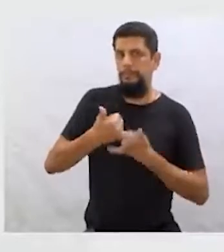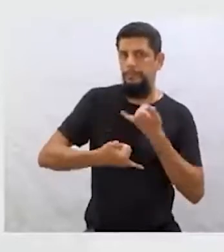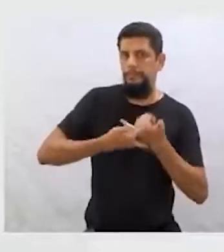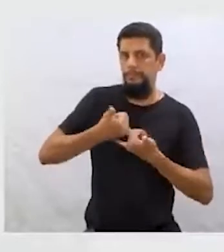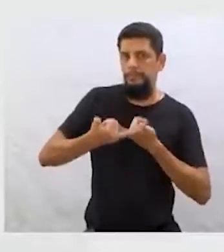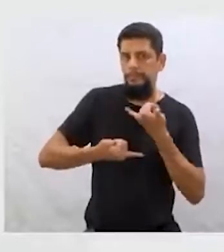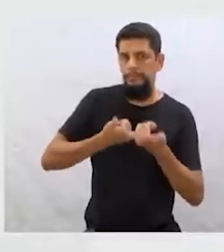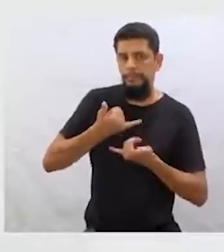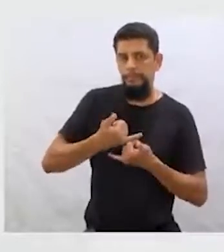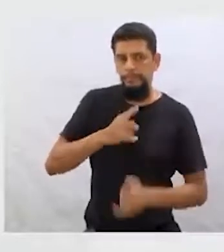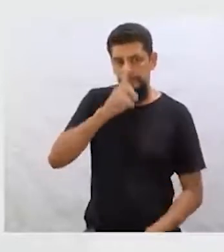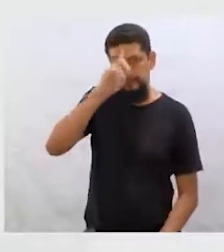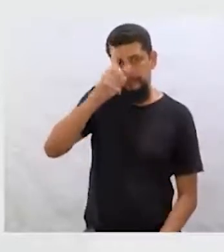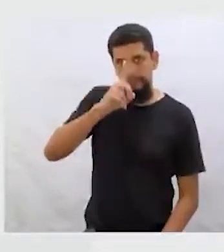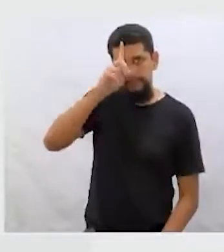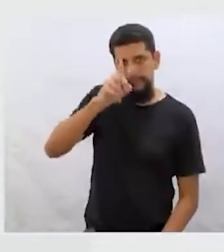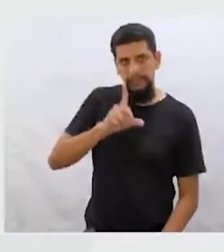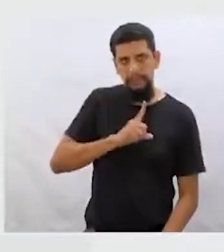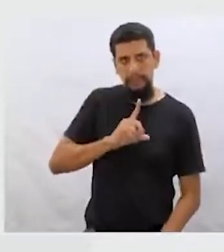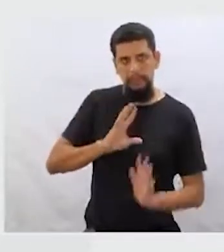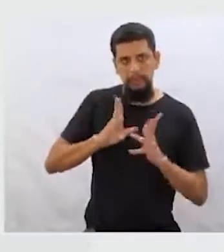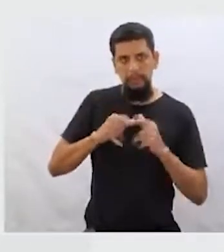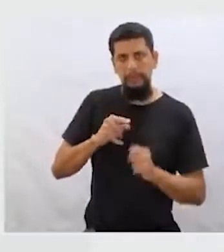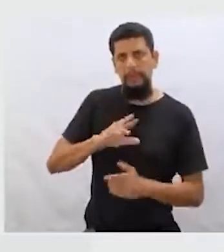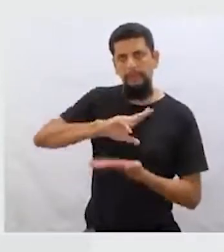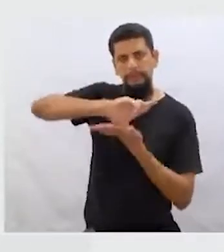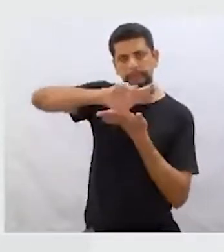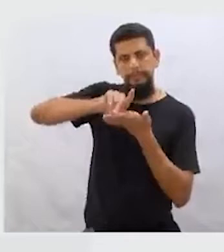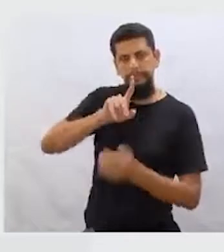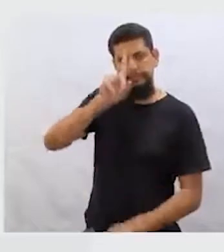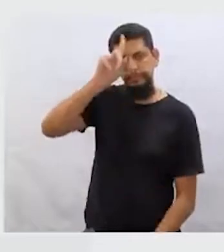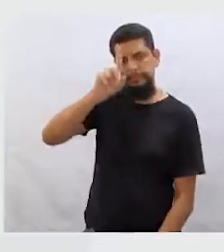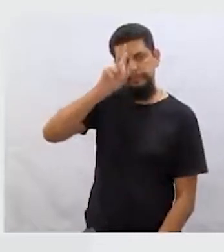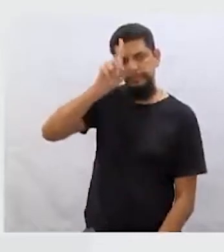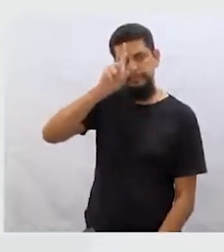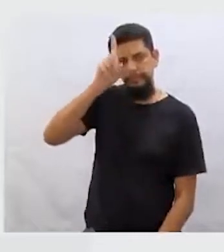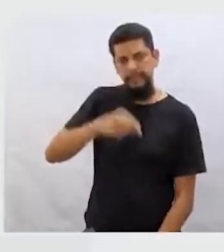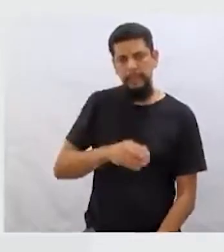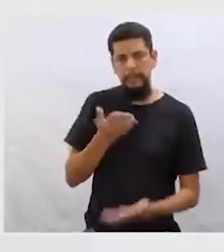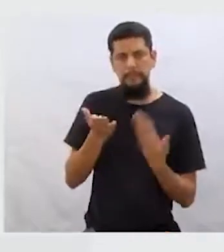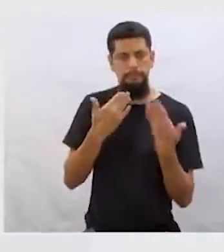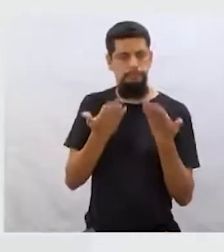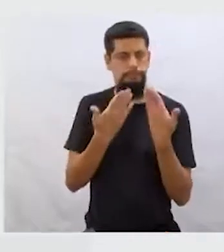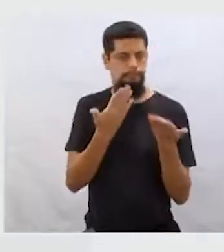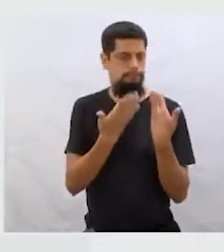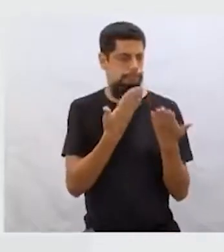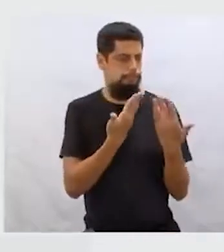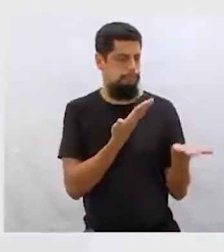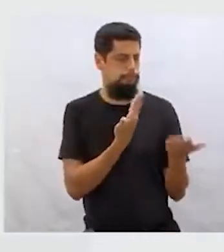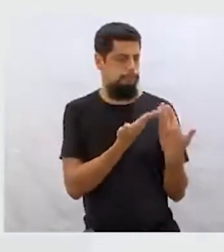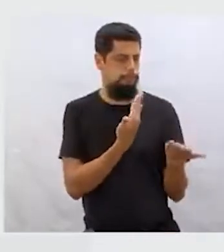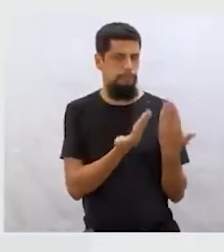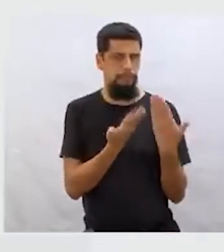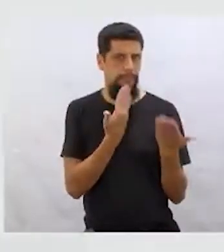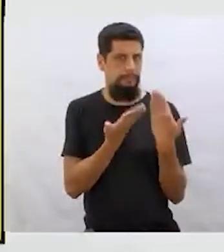Vamos brincar de inventar? Tinham todos mil ideias e falavam sem parar.